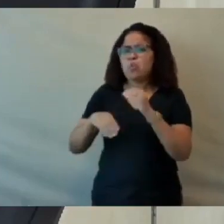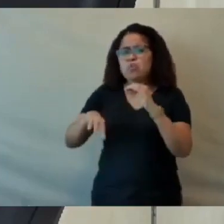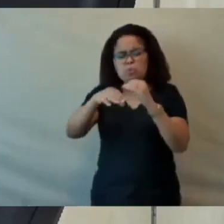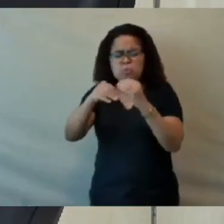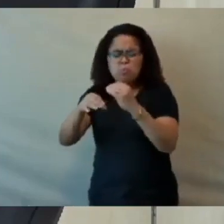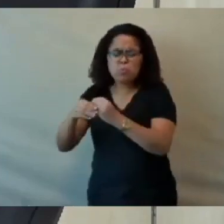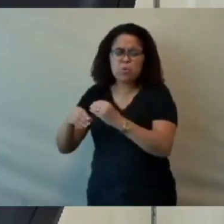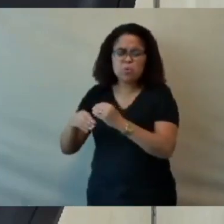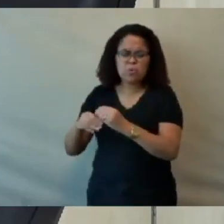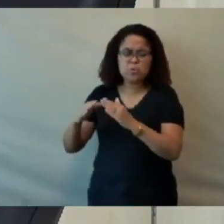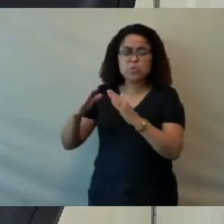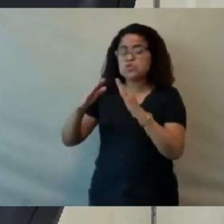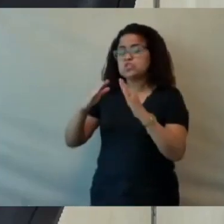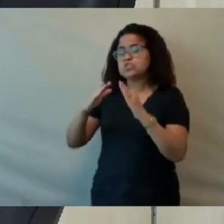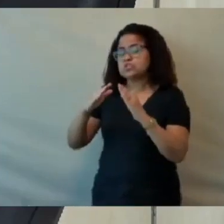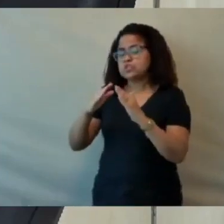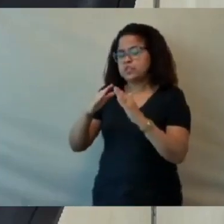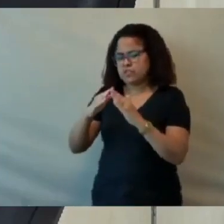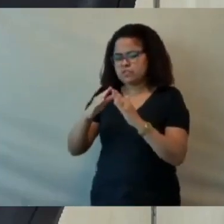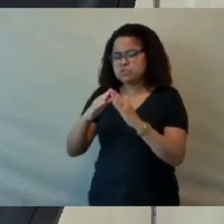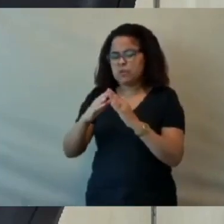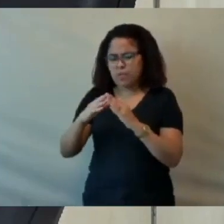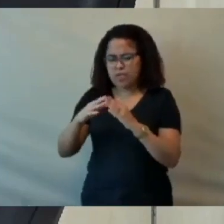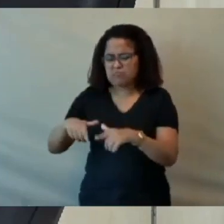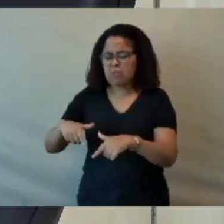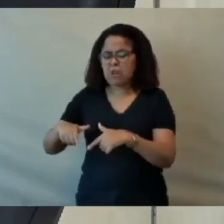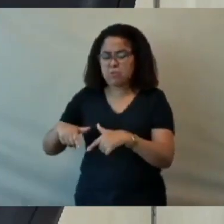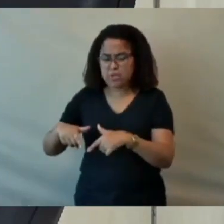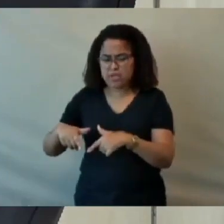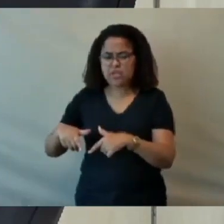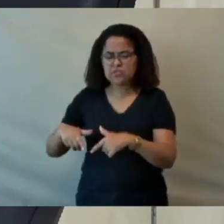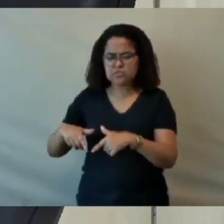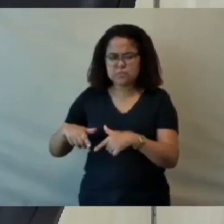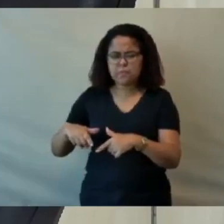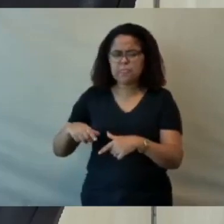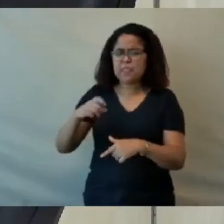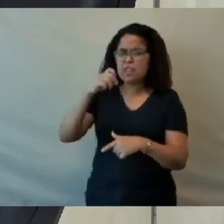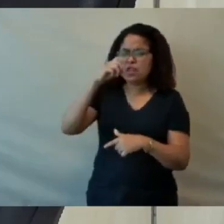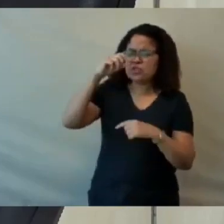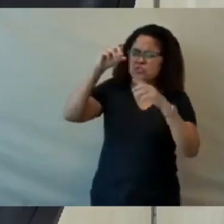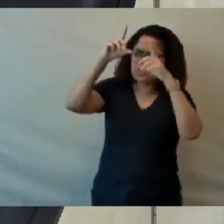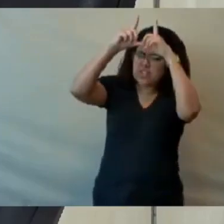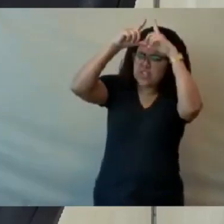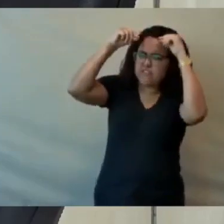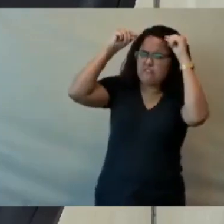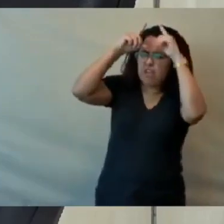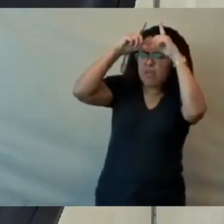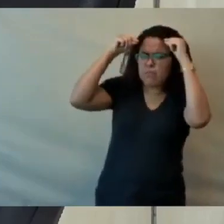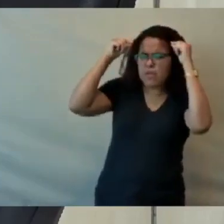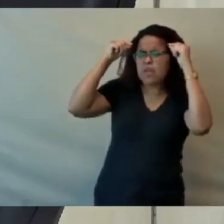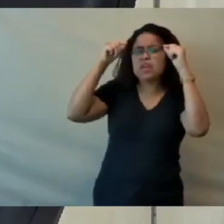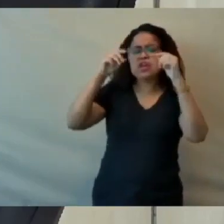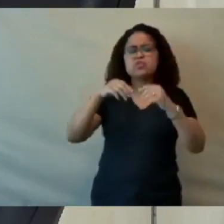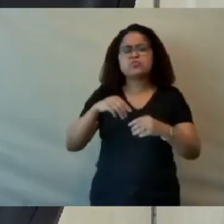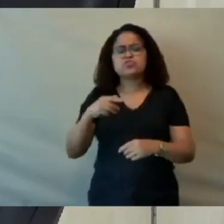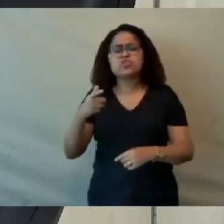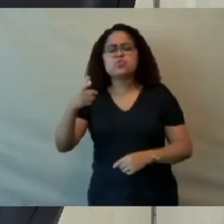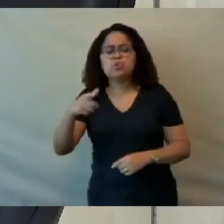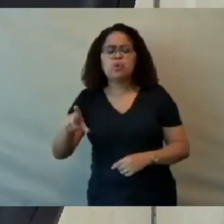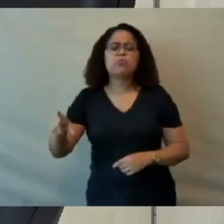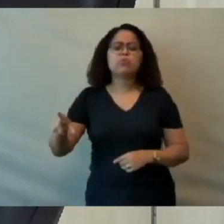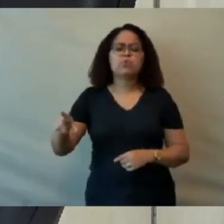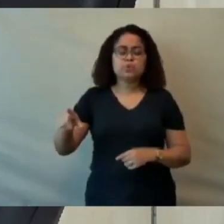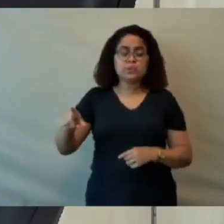mesmo sem ter o diploma, por enfermeiros e outros abusos mais. Então, uma das questões que eles nos